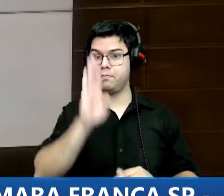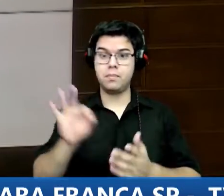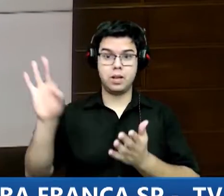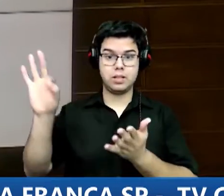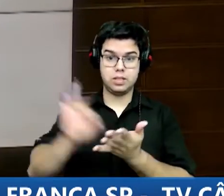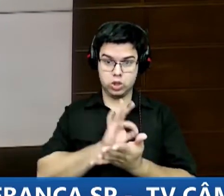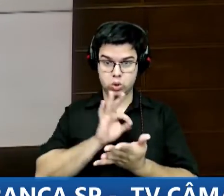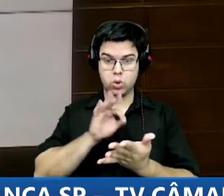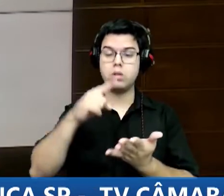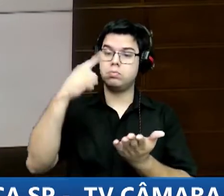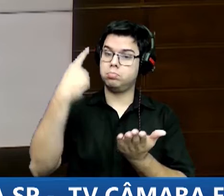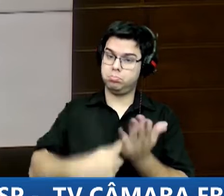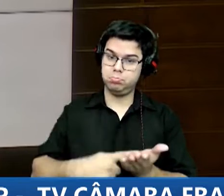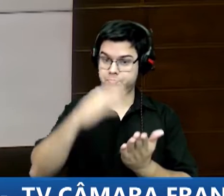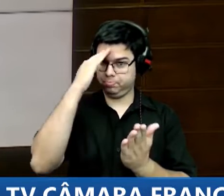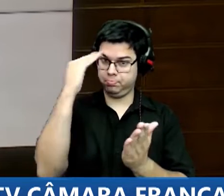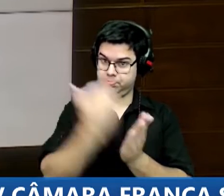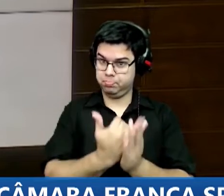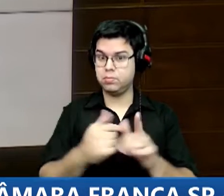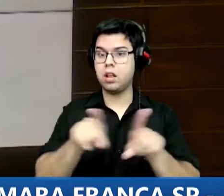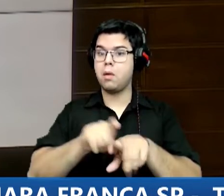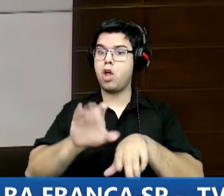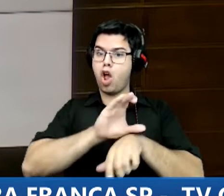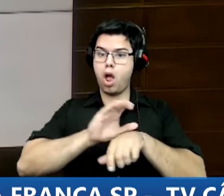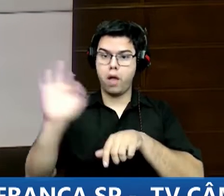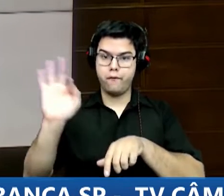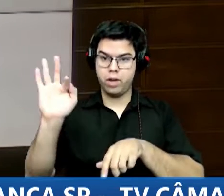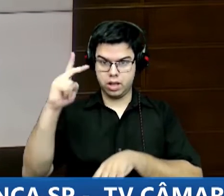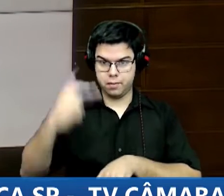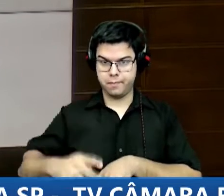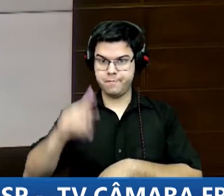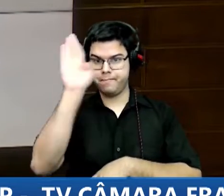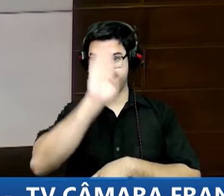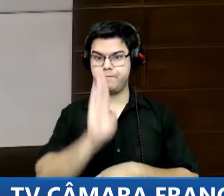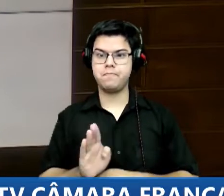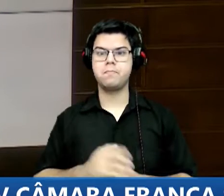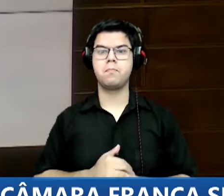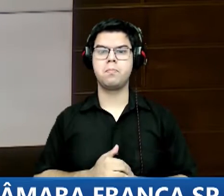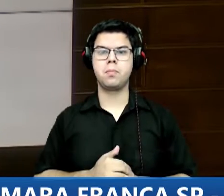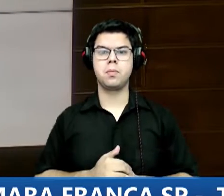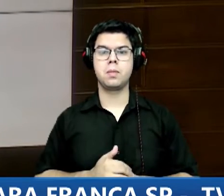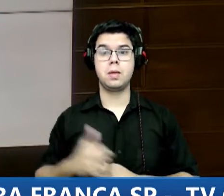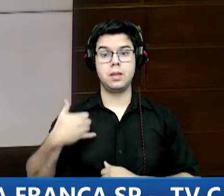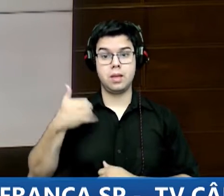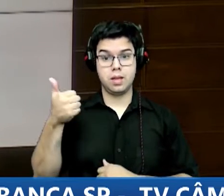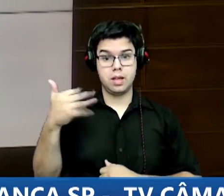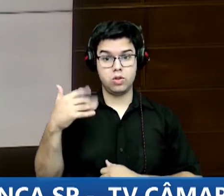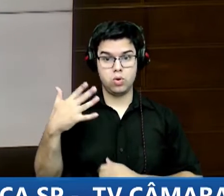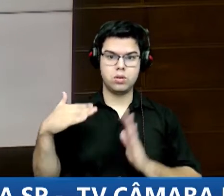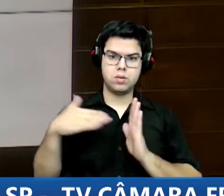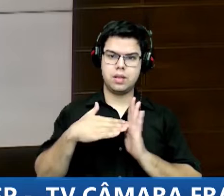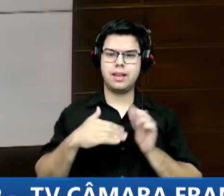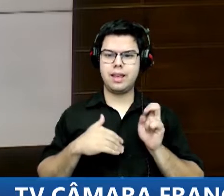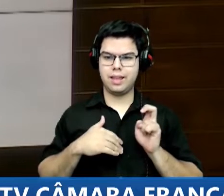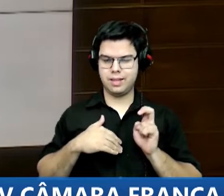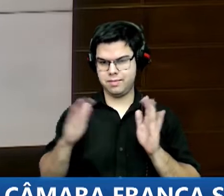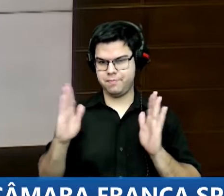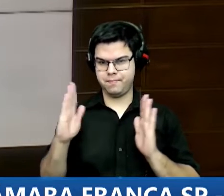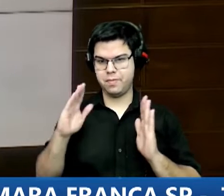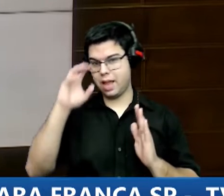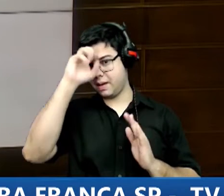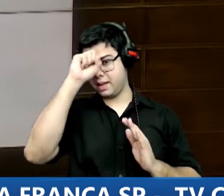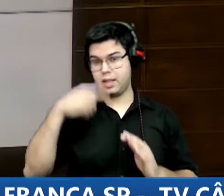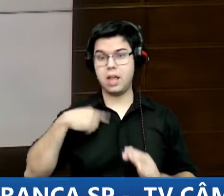cumprir, e também pela Constituição Federal Brasileira. Entre 14 e 15 anos, que é a idade da aprendizagem, nós tínhamos